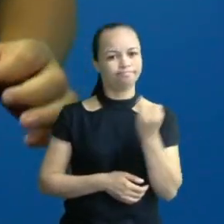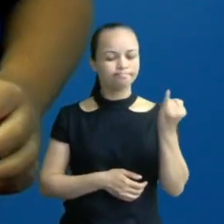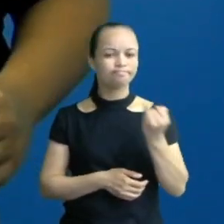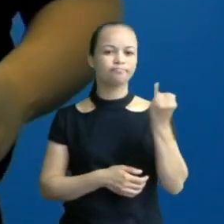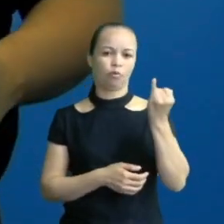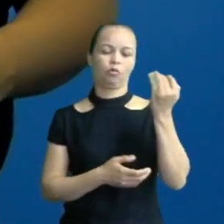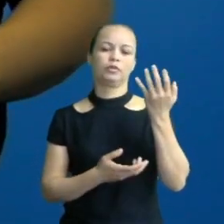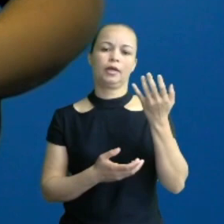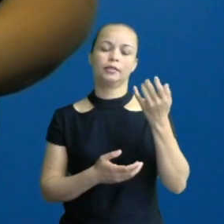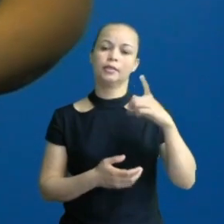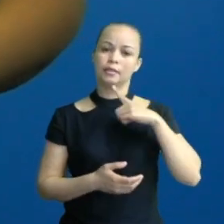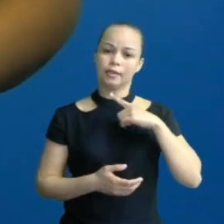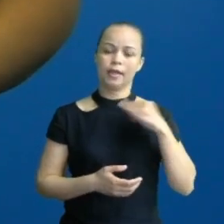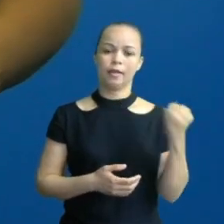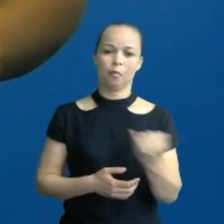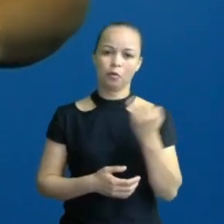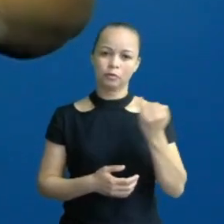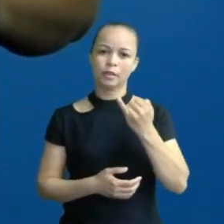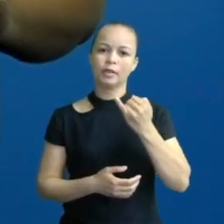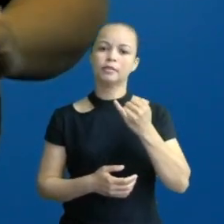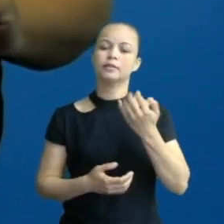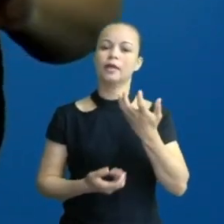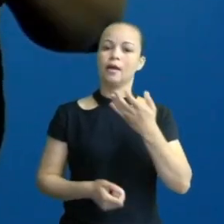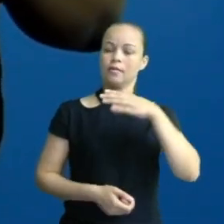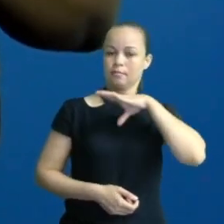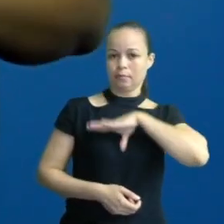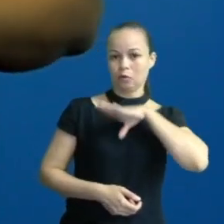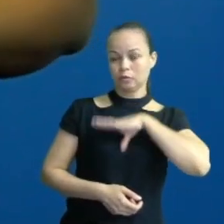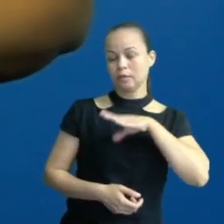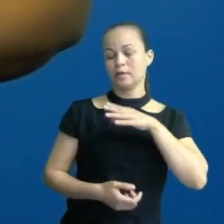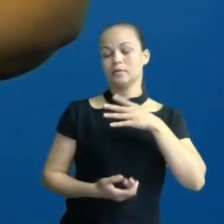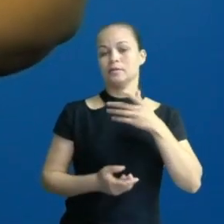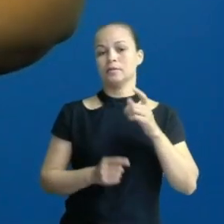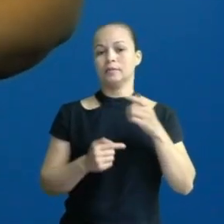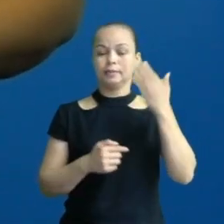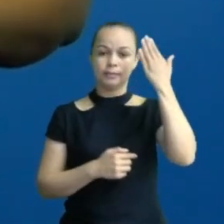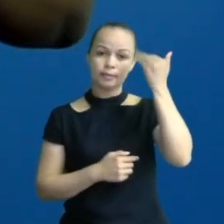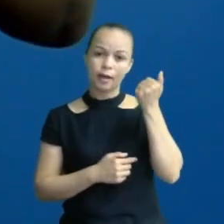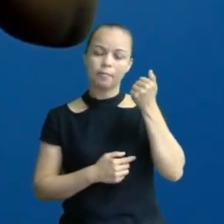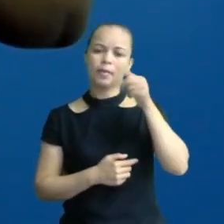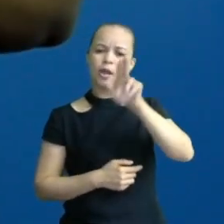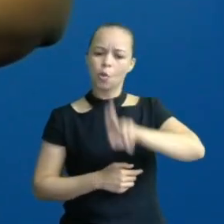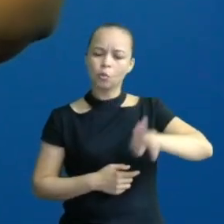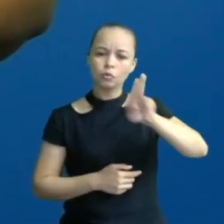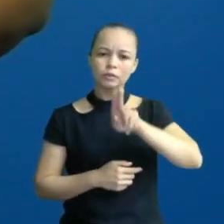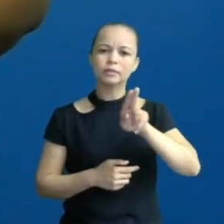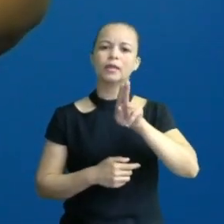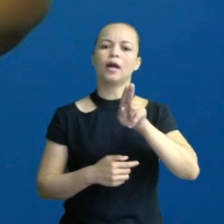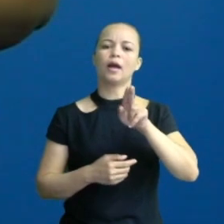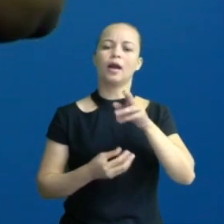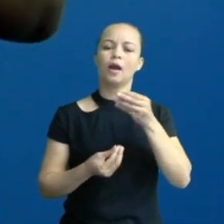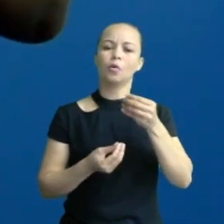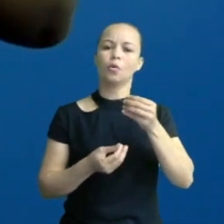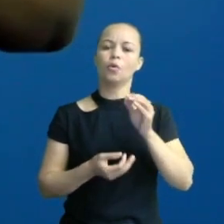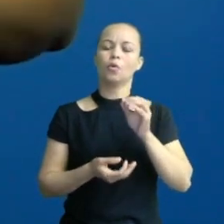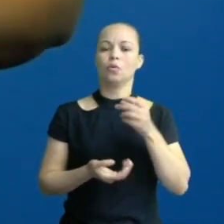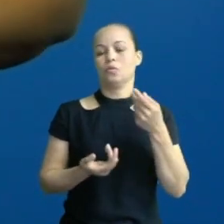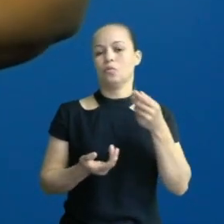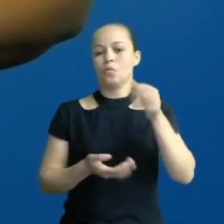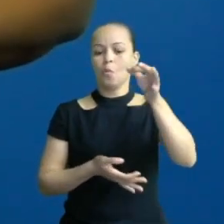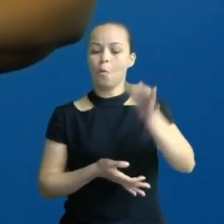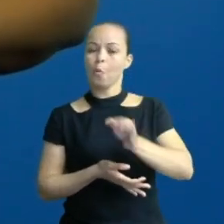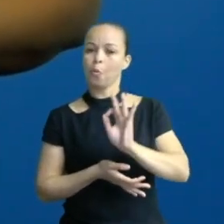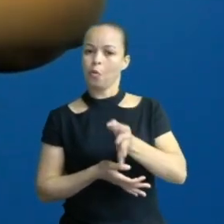sua importância na língua portuguesa, mas saber usá-la de forma correta é